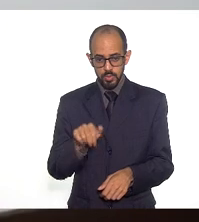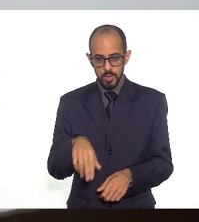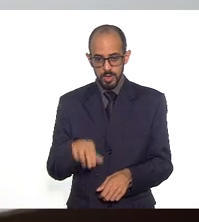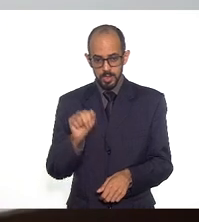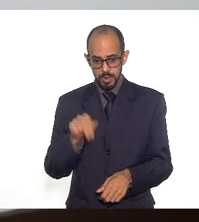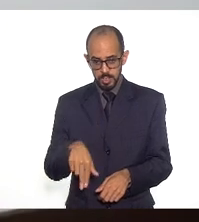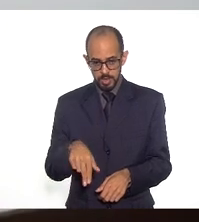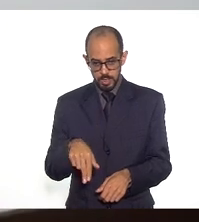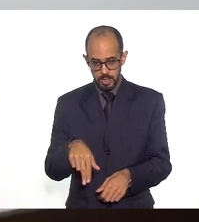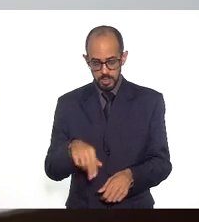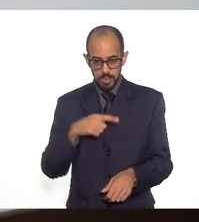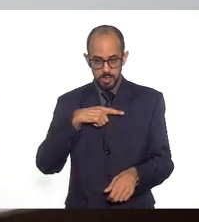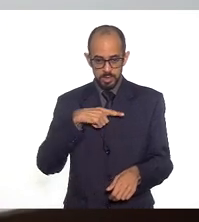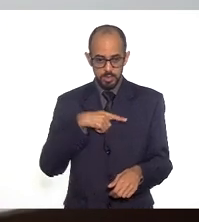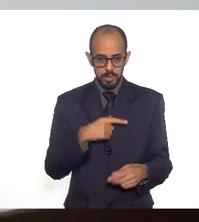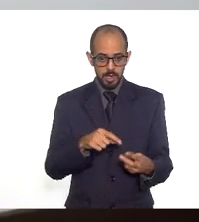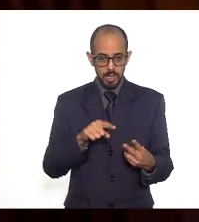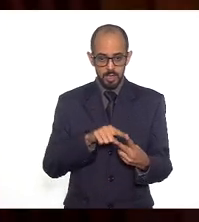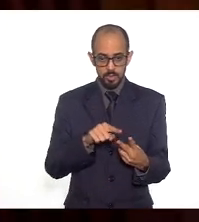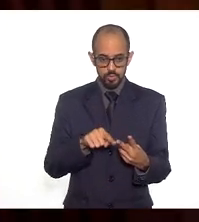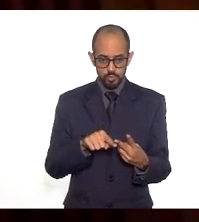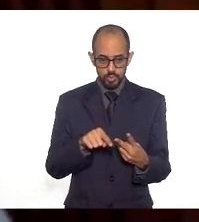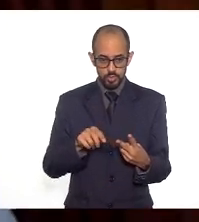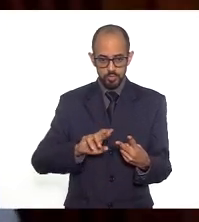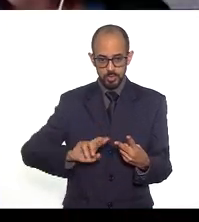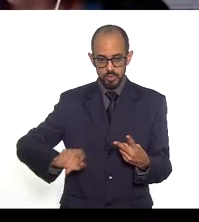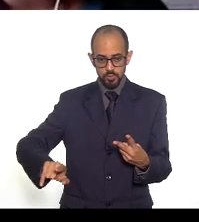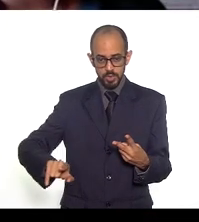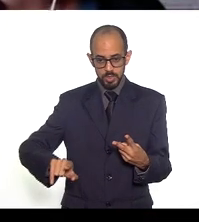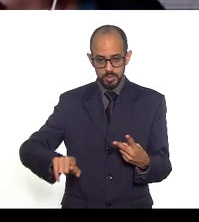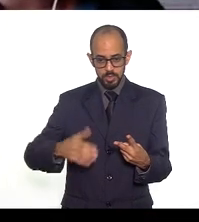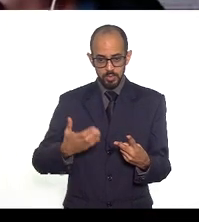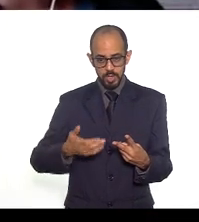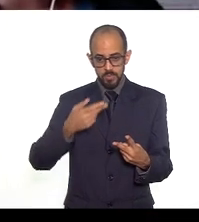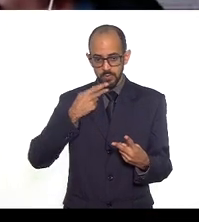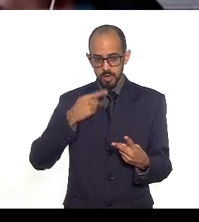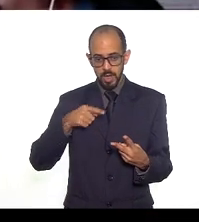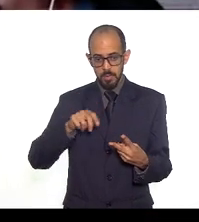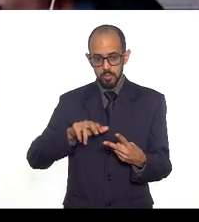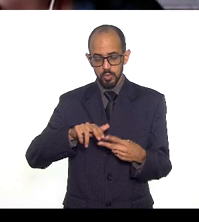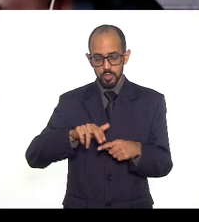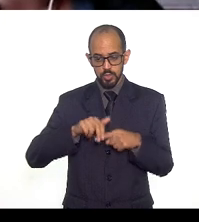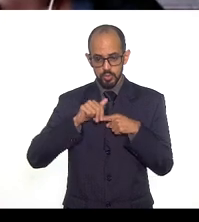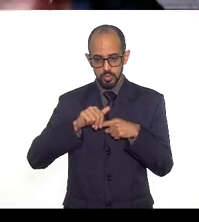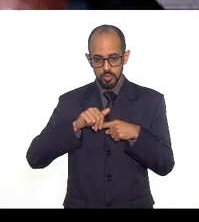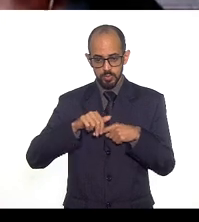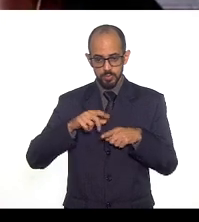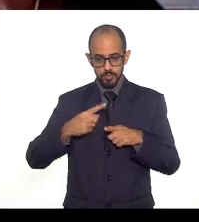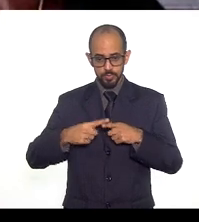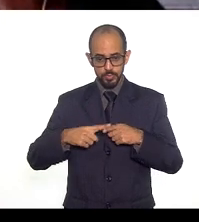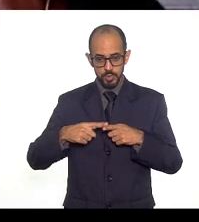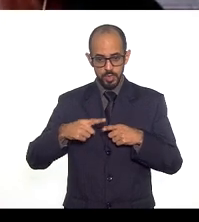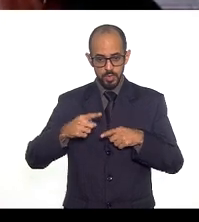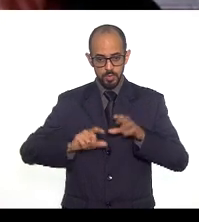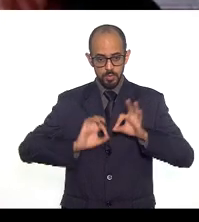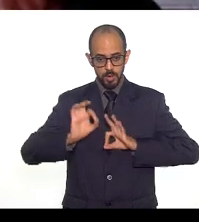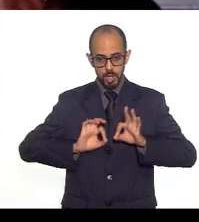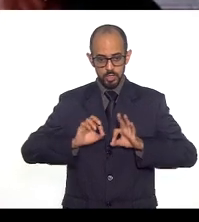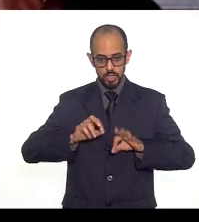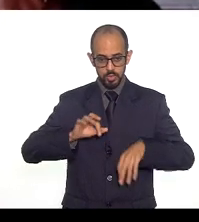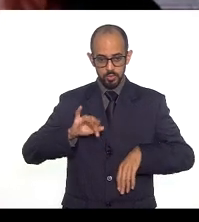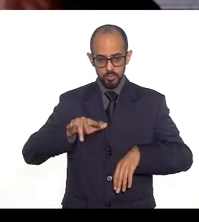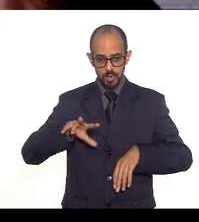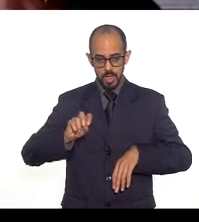diferença importante entre esses dois projetos, e é por isso que eu quero ponderar, porque o projeto do Flávio,